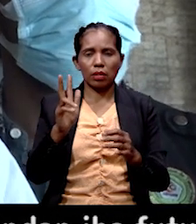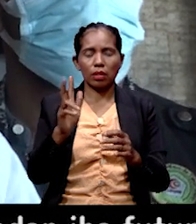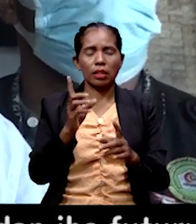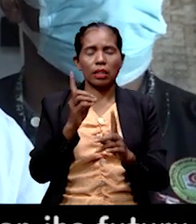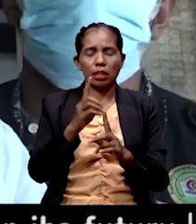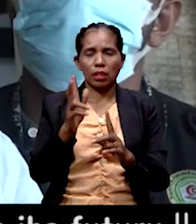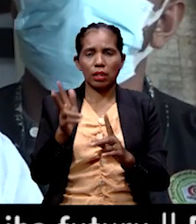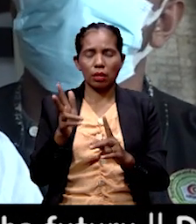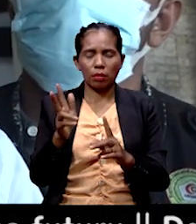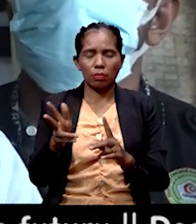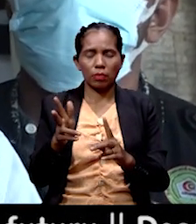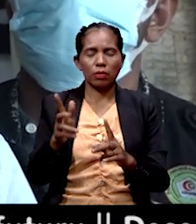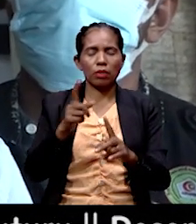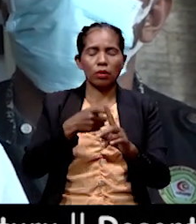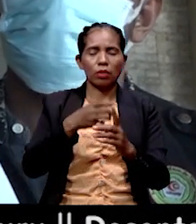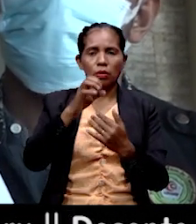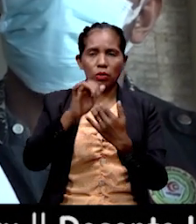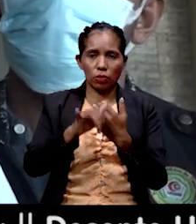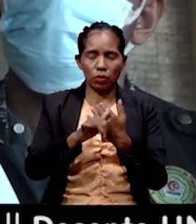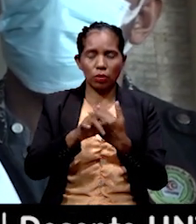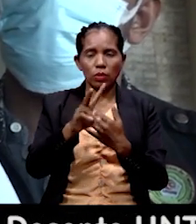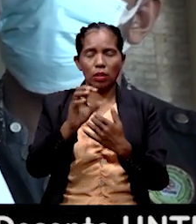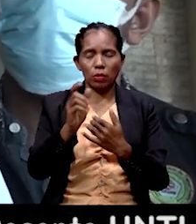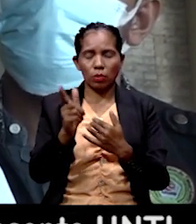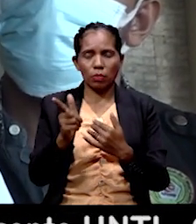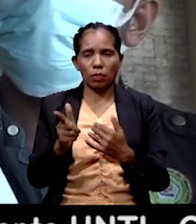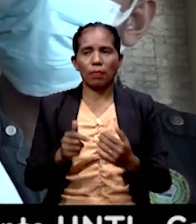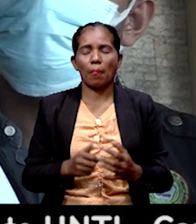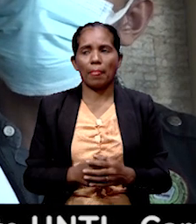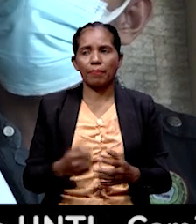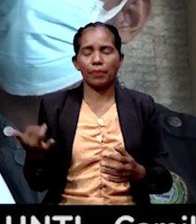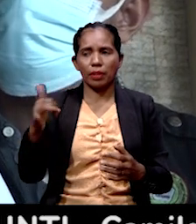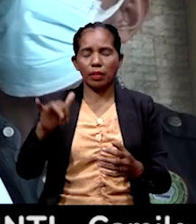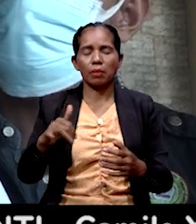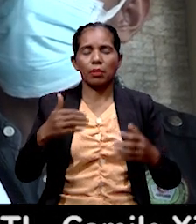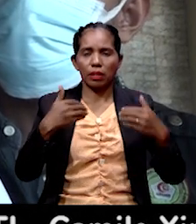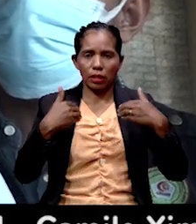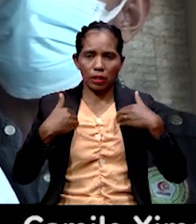2021. Mai ve husi parte kompanya rasi kata temas kata siramas ia